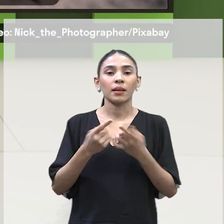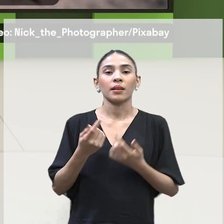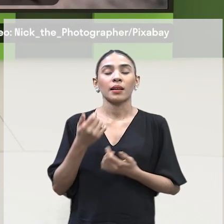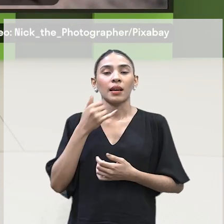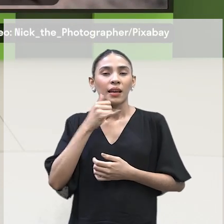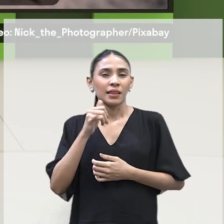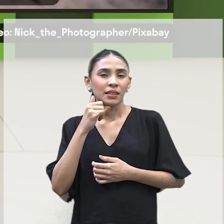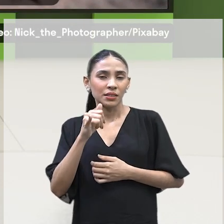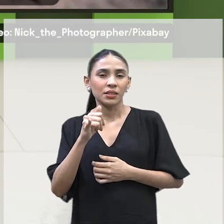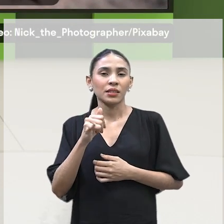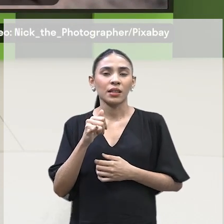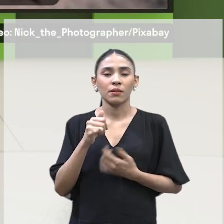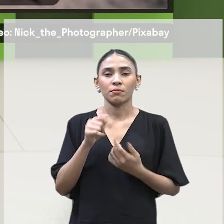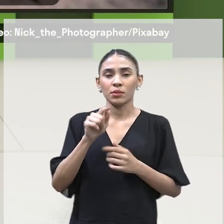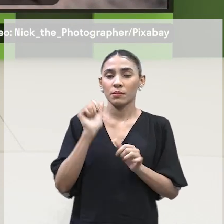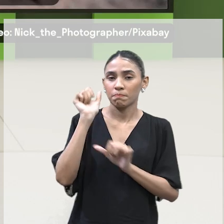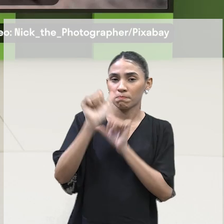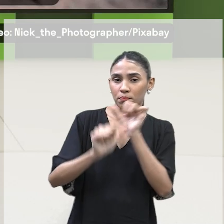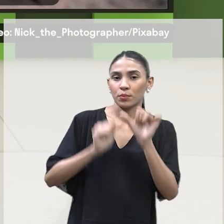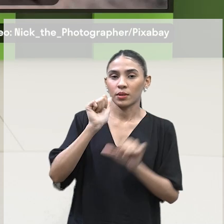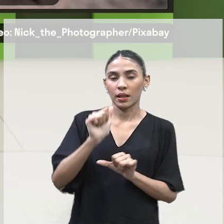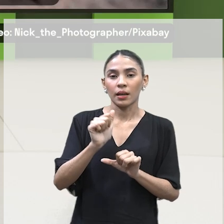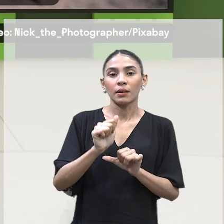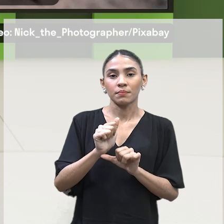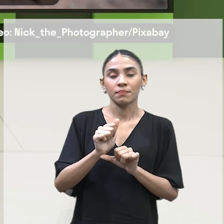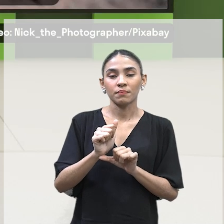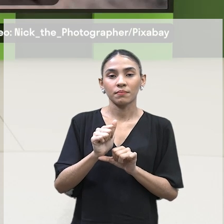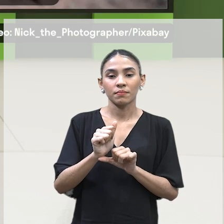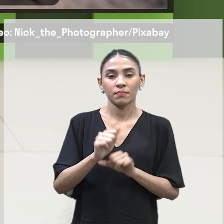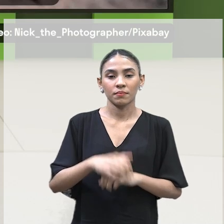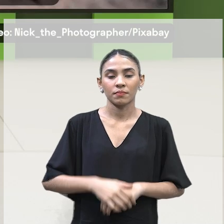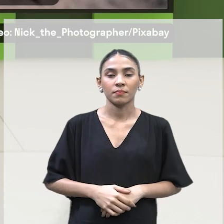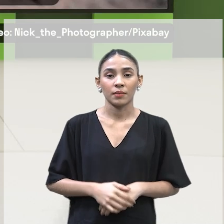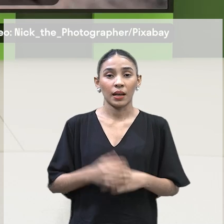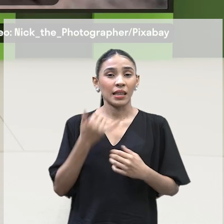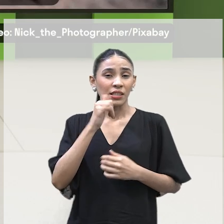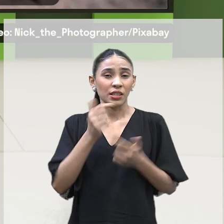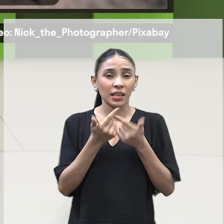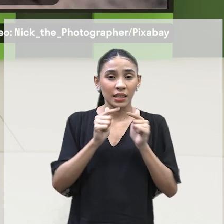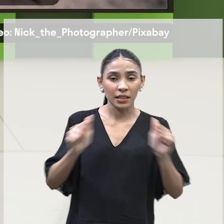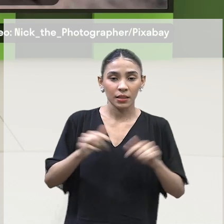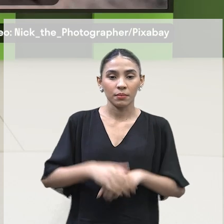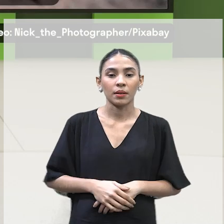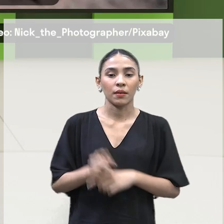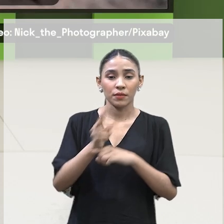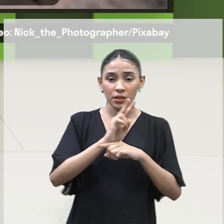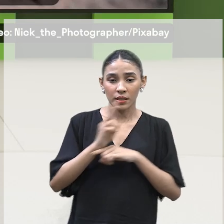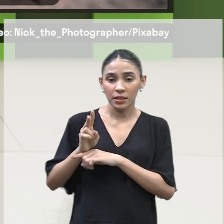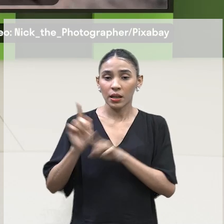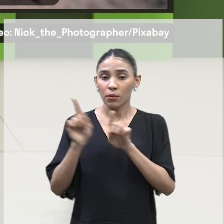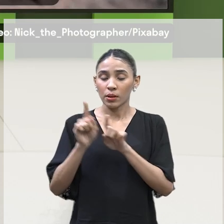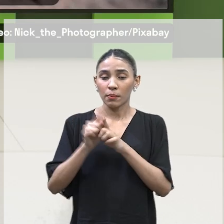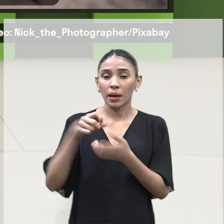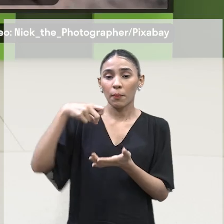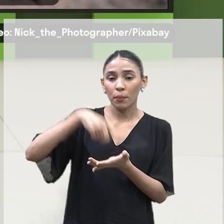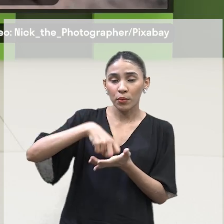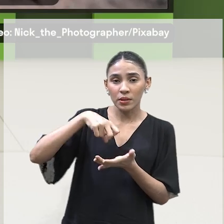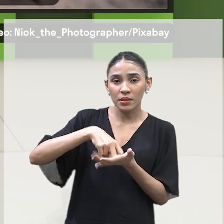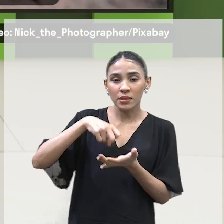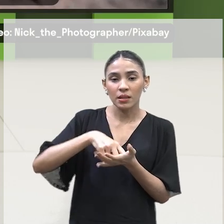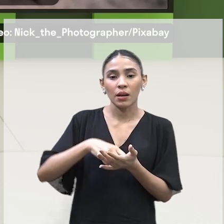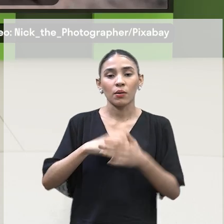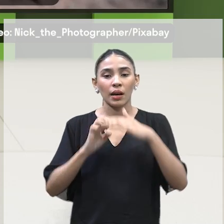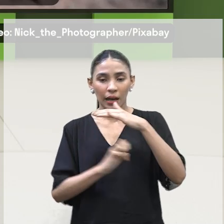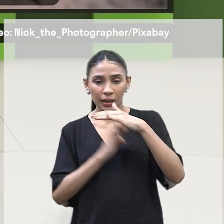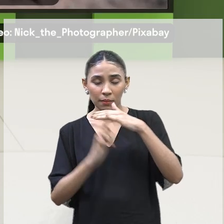fontes energéticas que poluem por outras que são consideradas limpas. Fiscalização e punição aos indivíduos e a